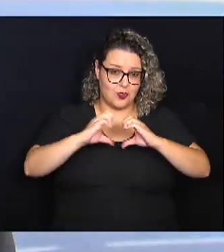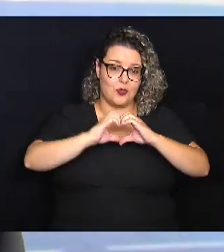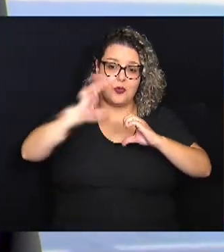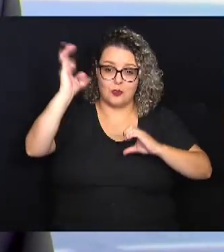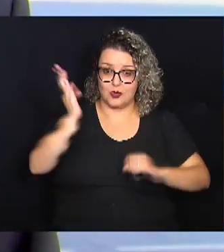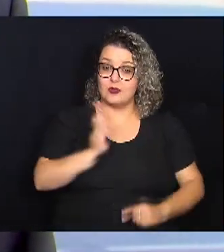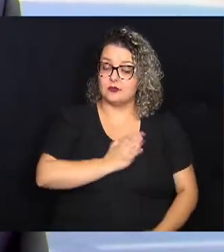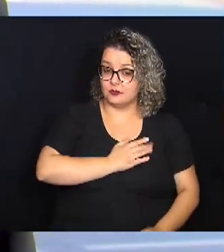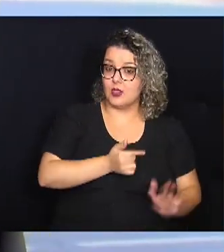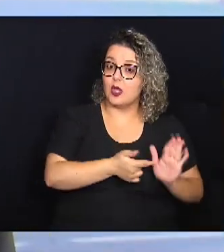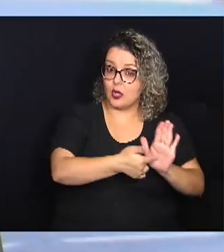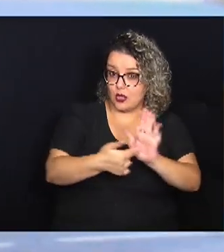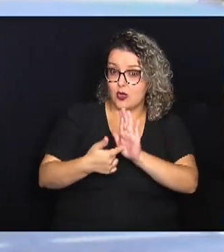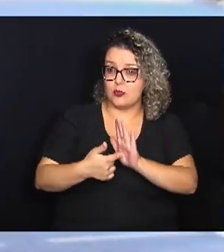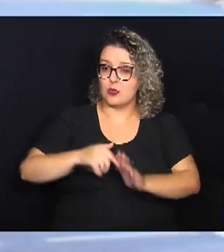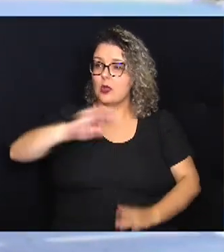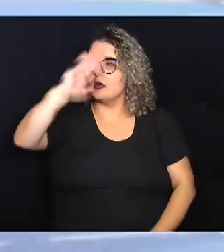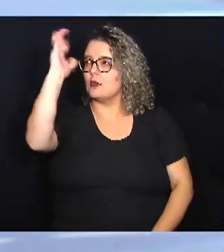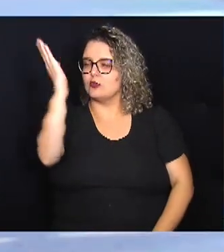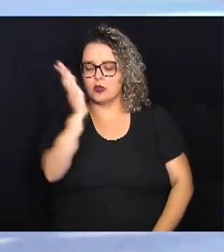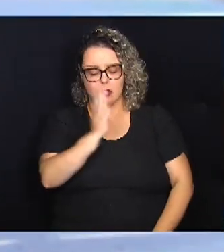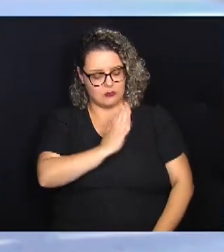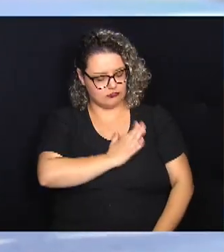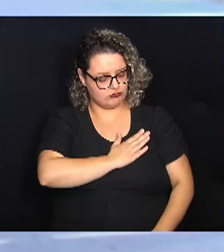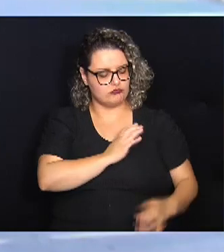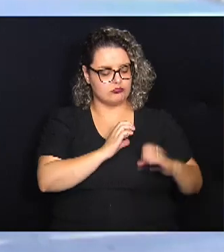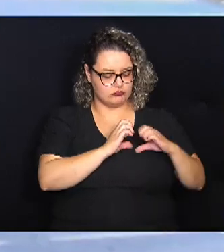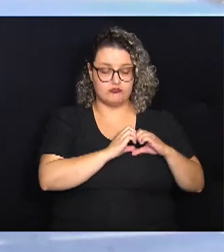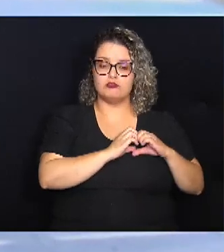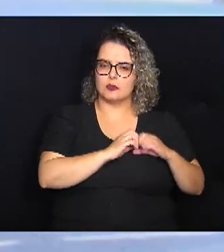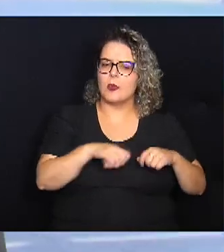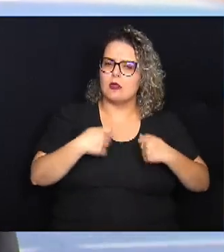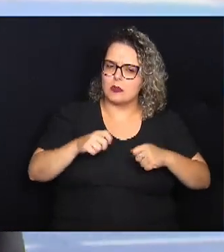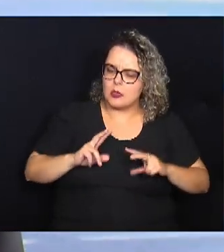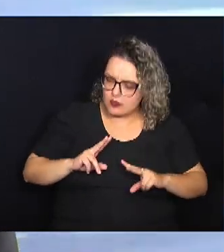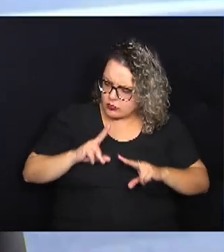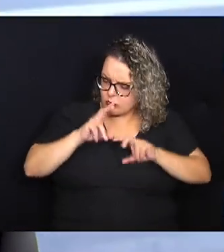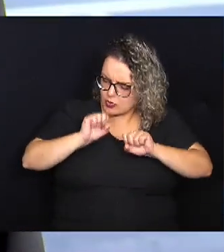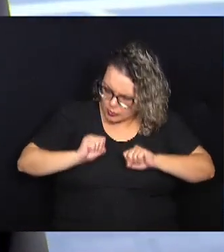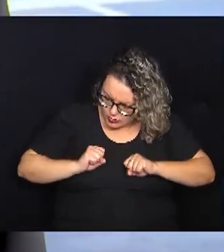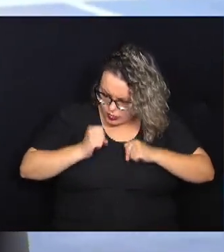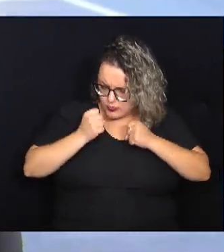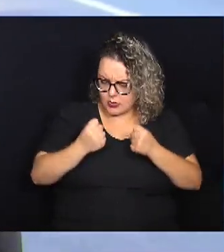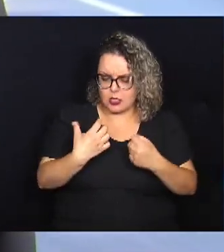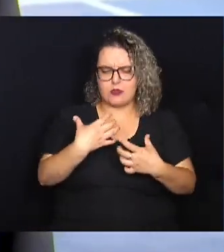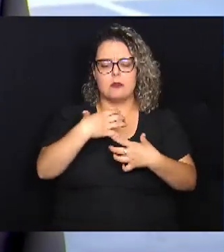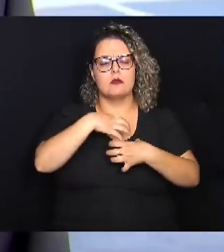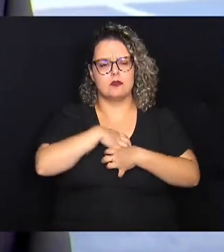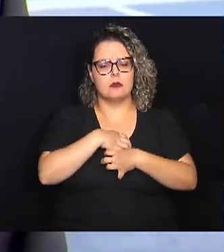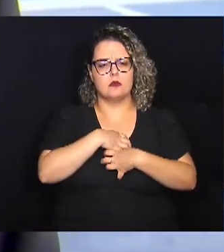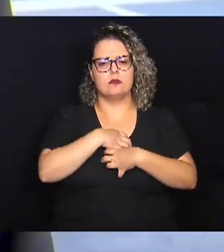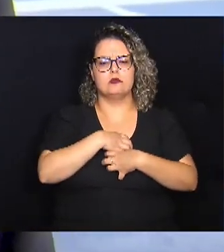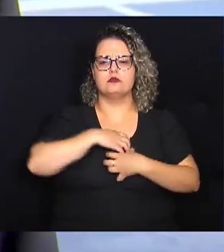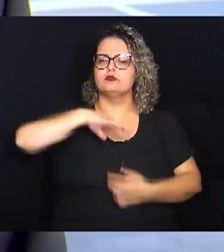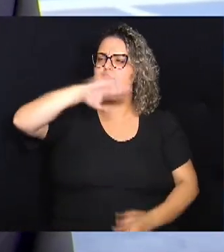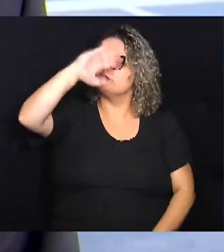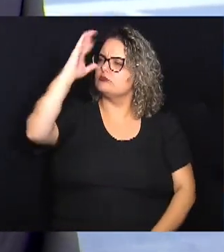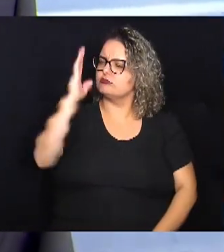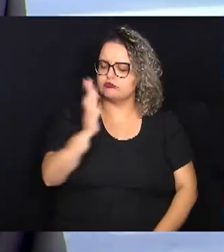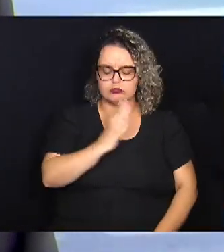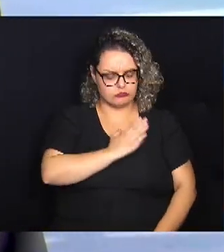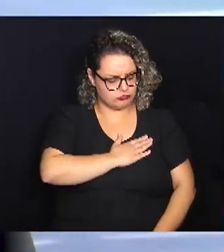uma demonstração de amor à pátria. Eu acho que nós precisamos resgatar e fortalecer esse sentimento de patriotismo, de